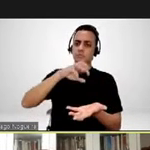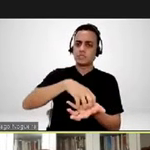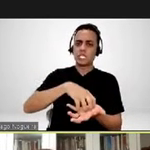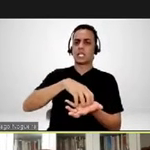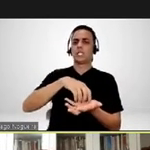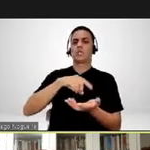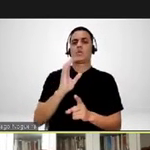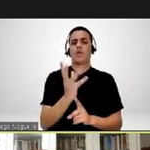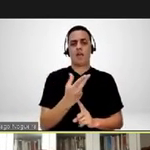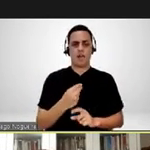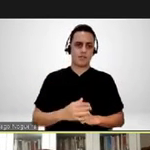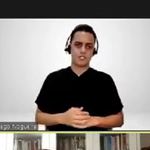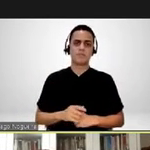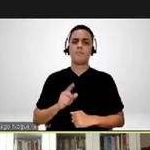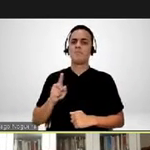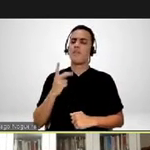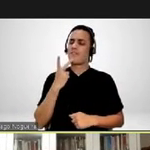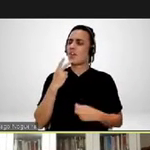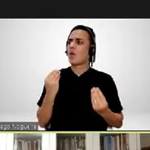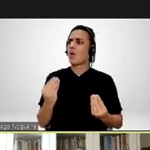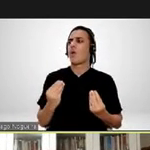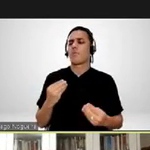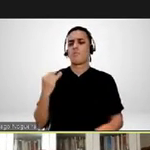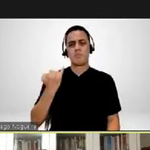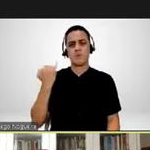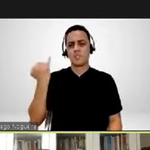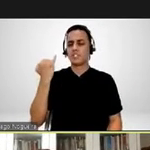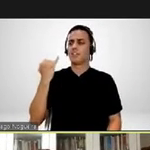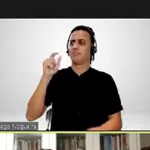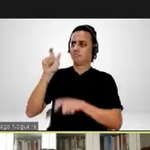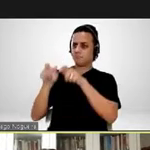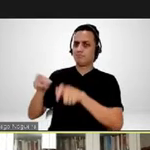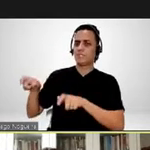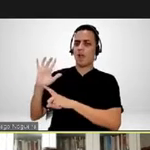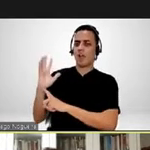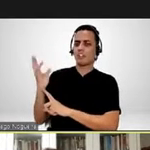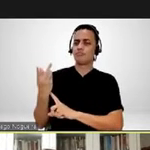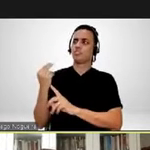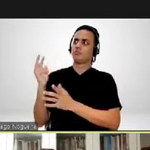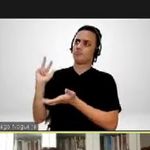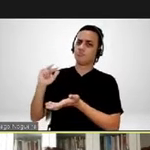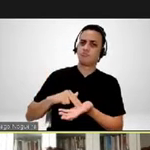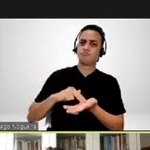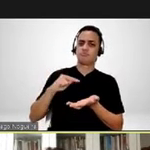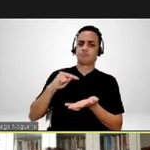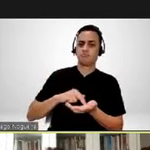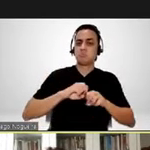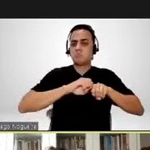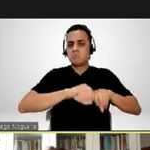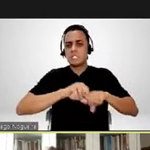da riqueza e da importância da vinda dos artistas para dar os seus cursos, as